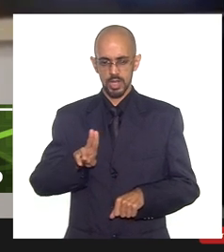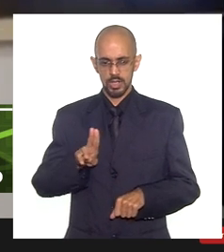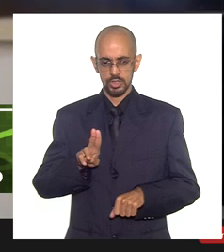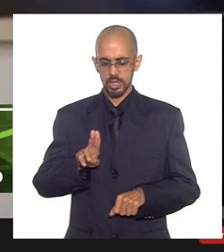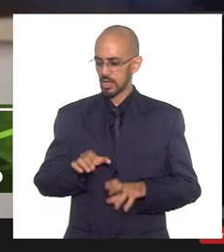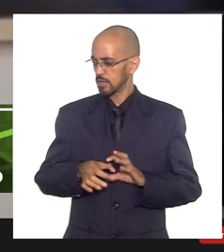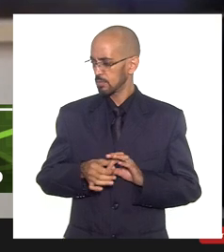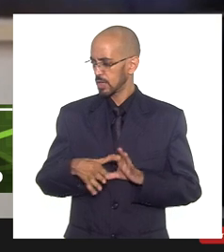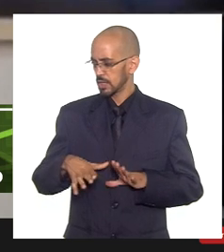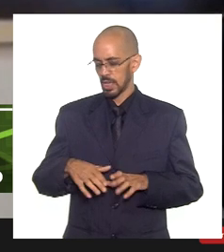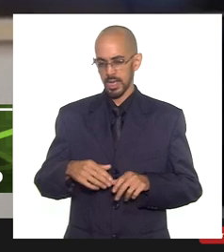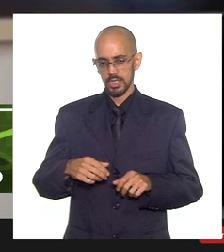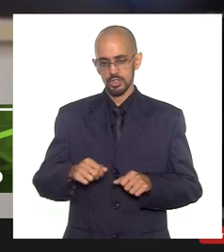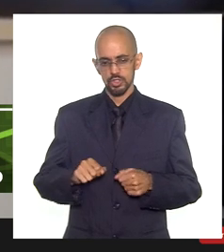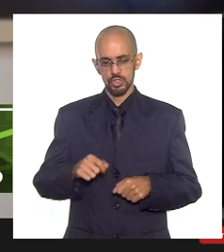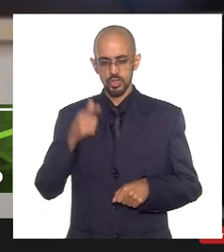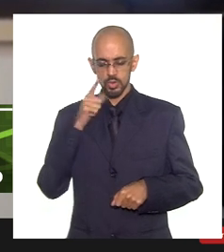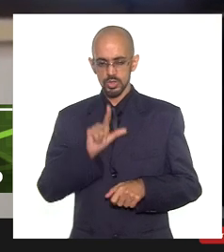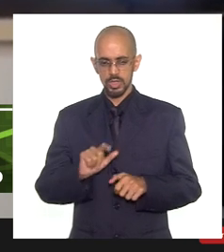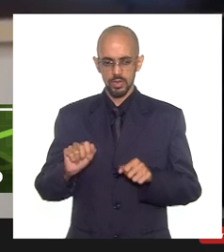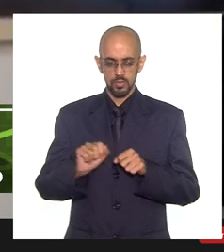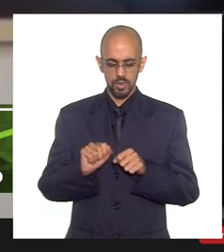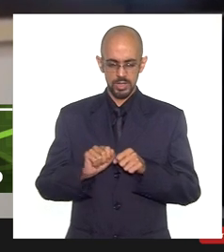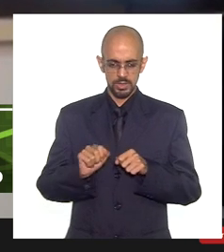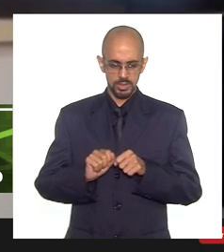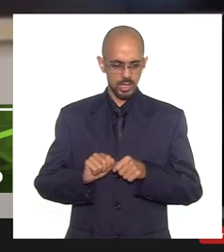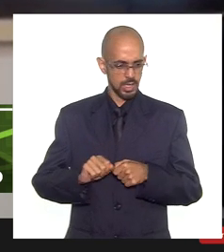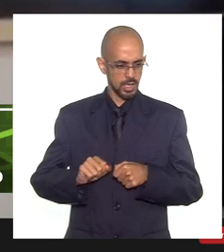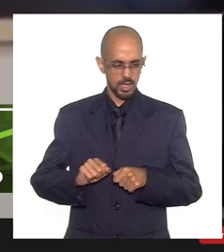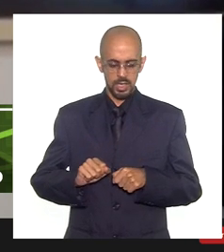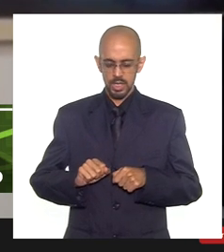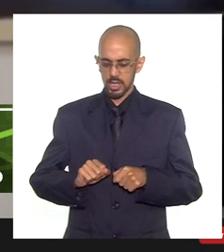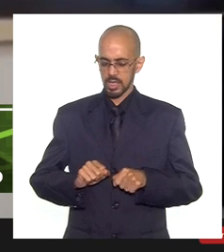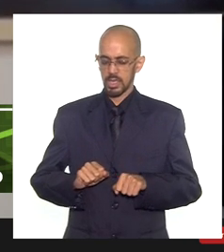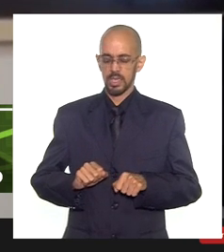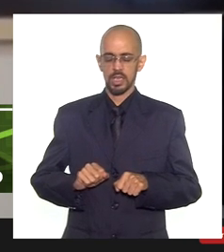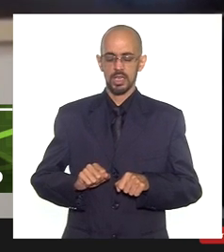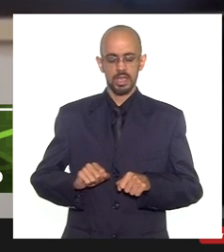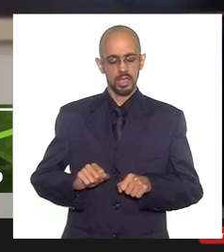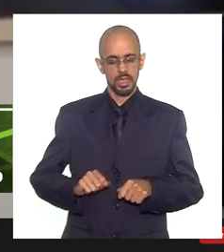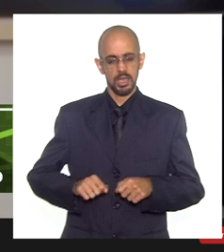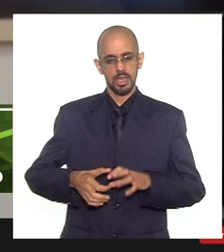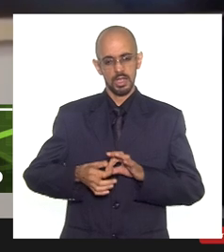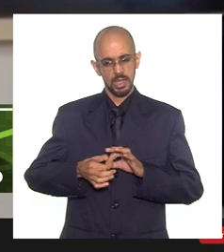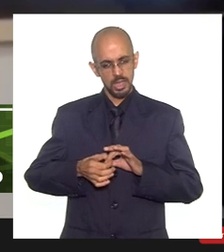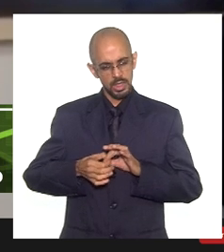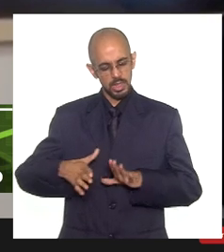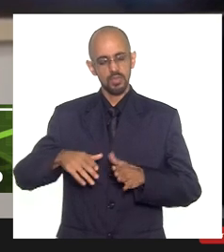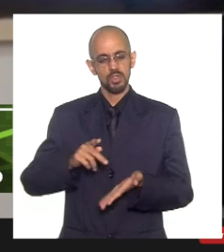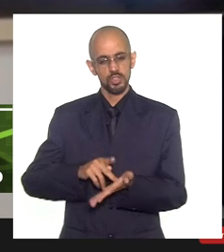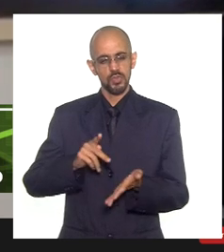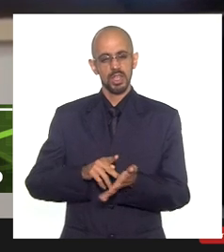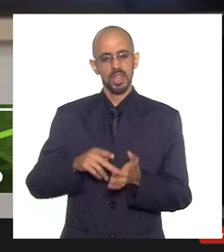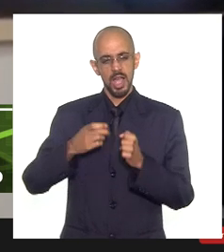produzir livremente de forma consequente de forma pertinente e de se expressar dentro da universidade é um